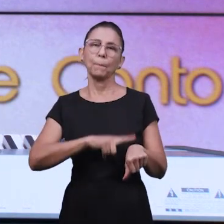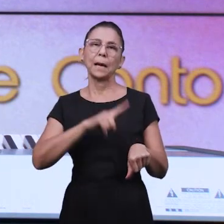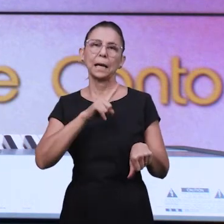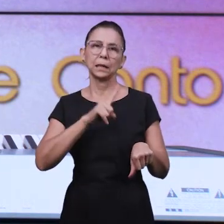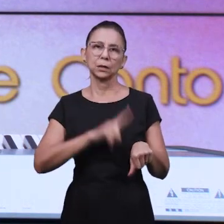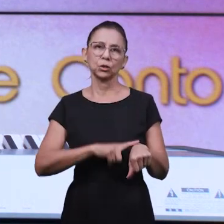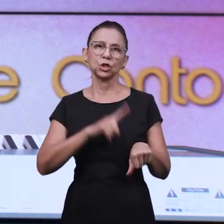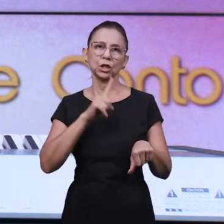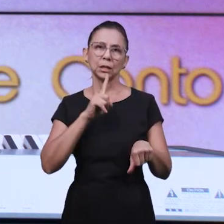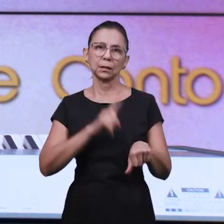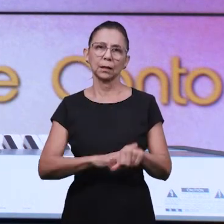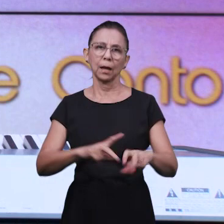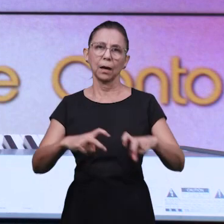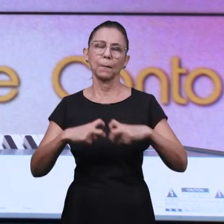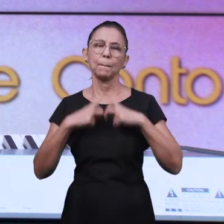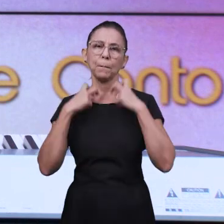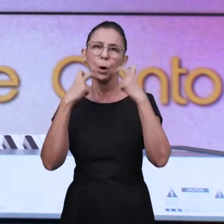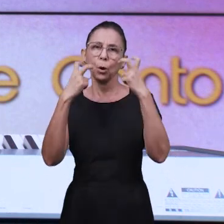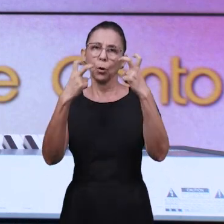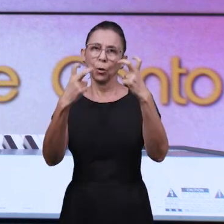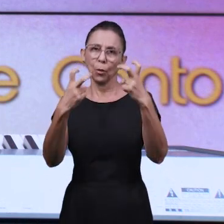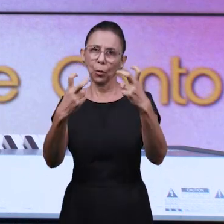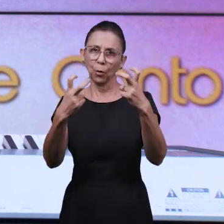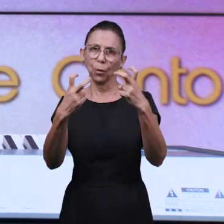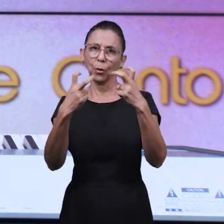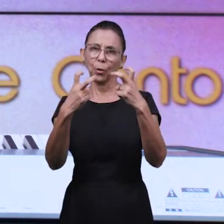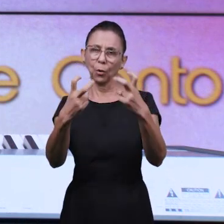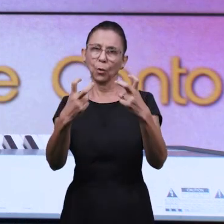Nesta hora de